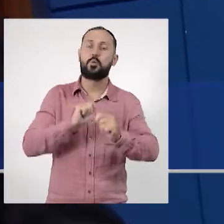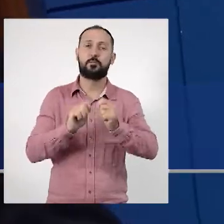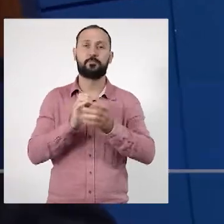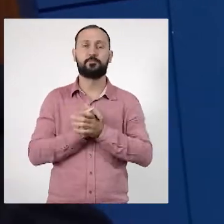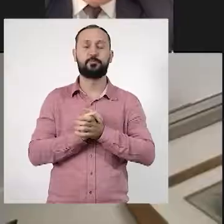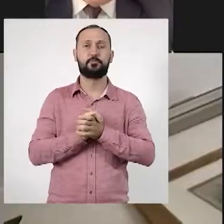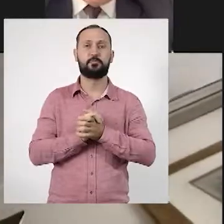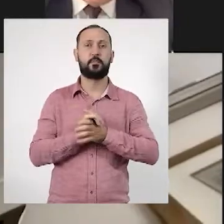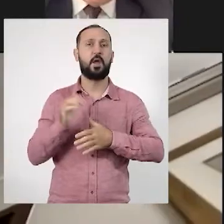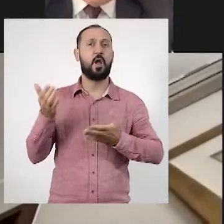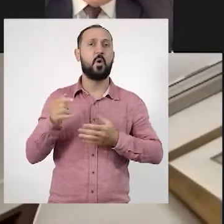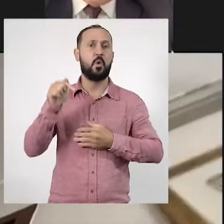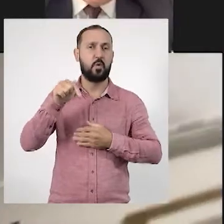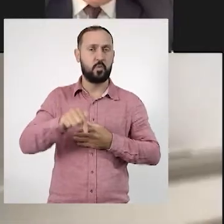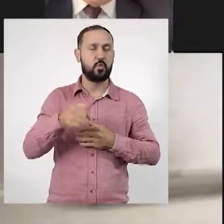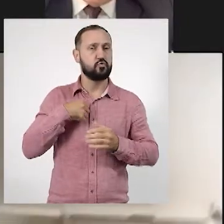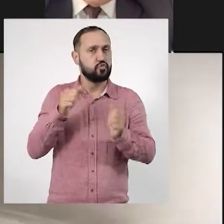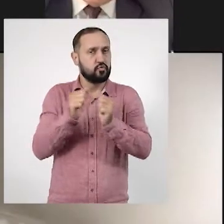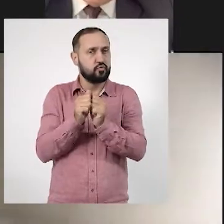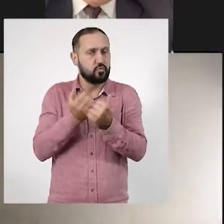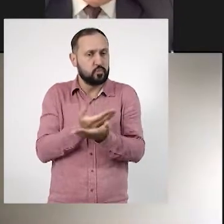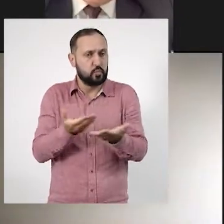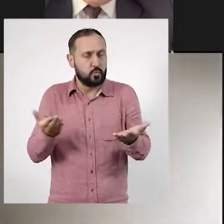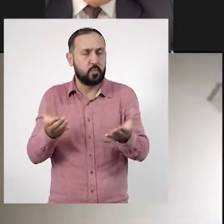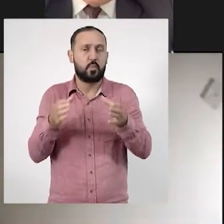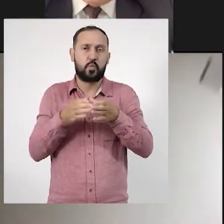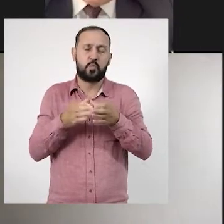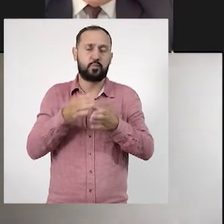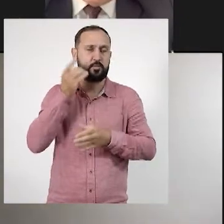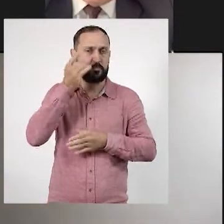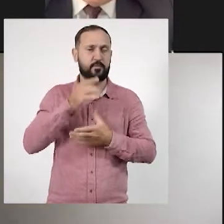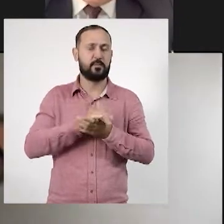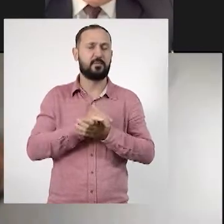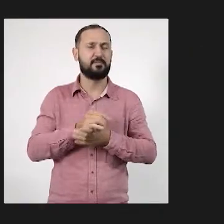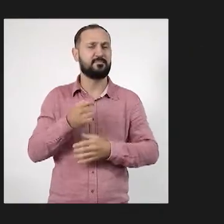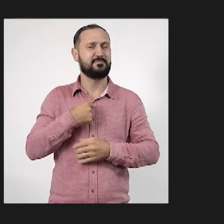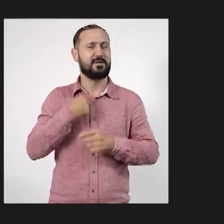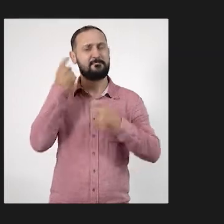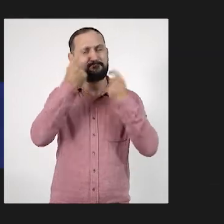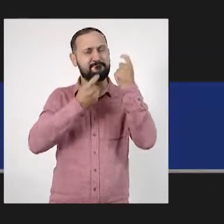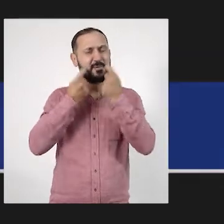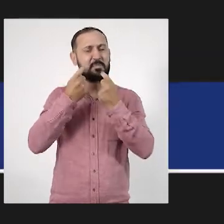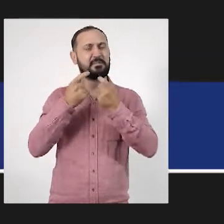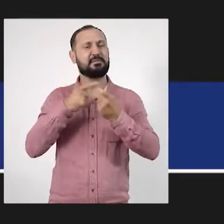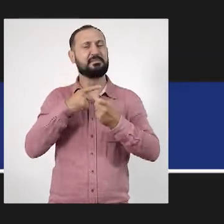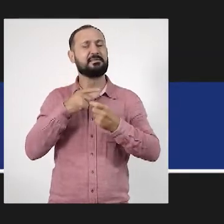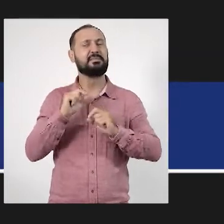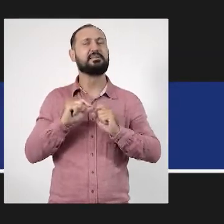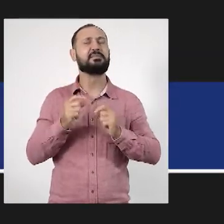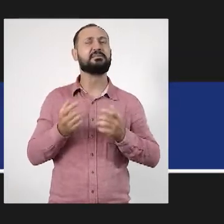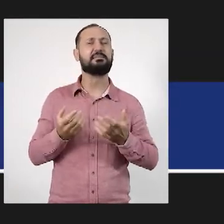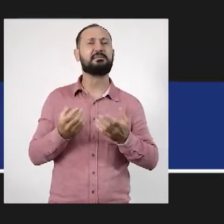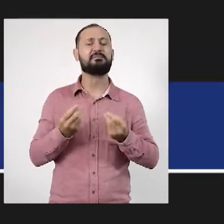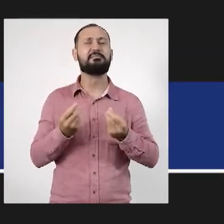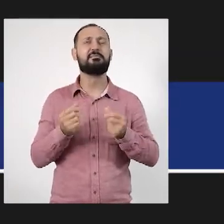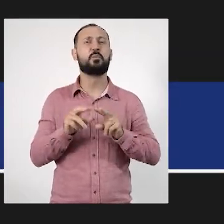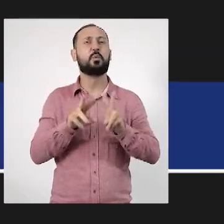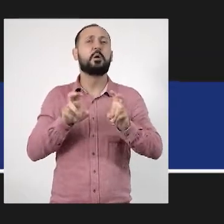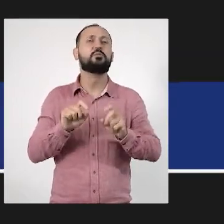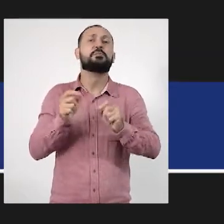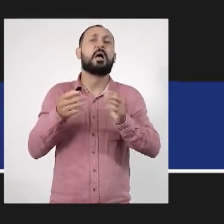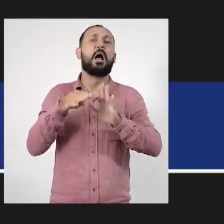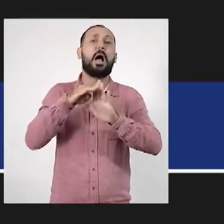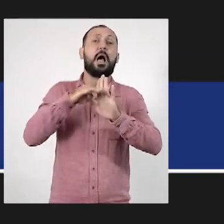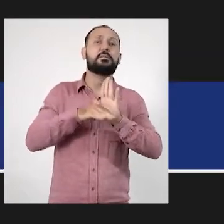coronavírus. Trago para essa casa e compartilho com meus pares uma preocupação muito grande que tenho